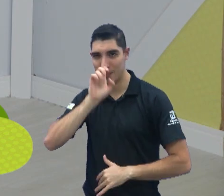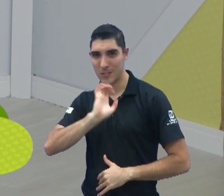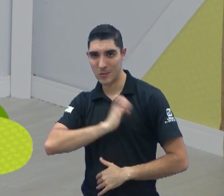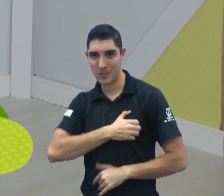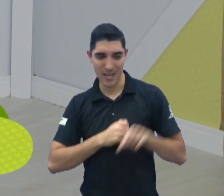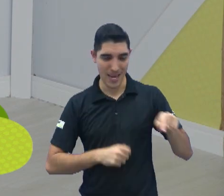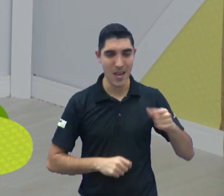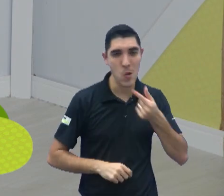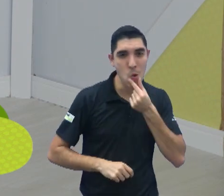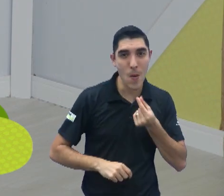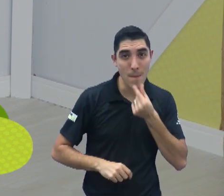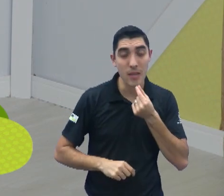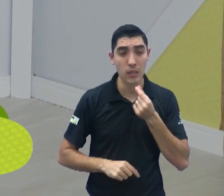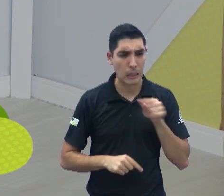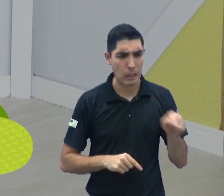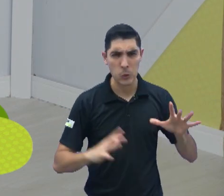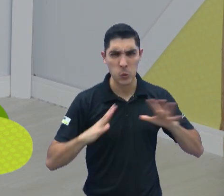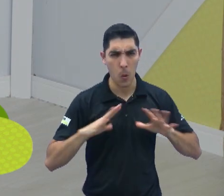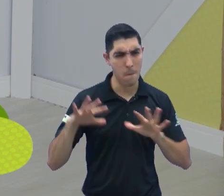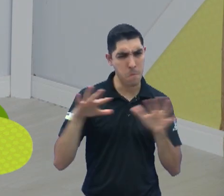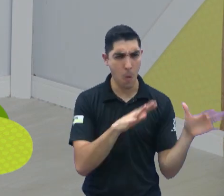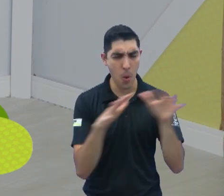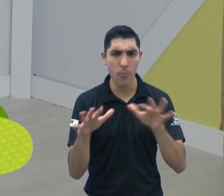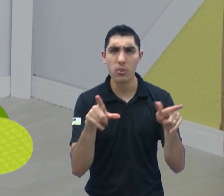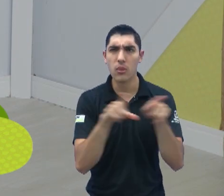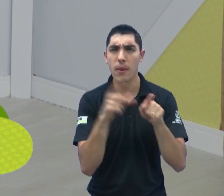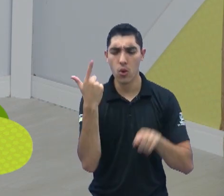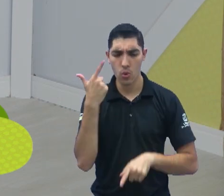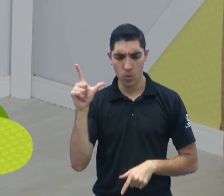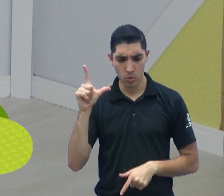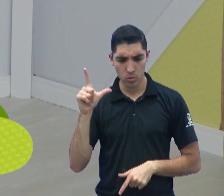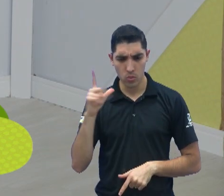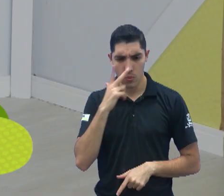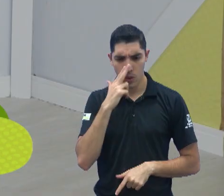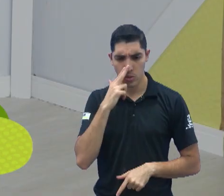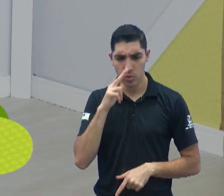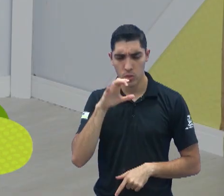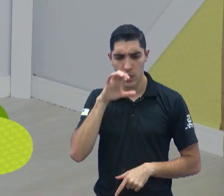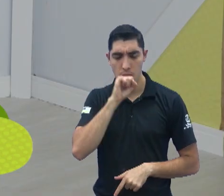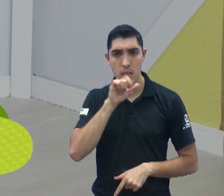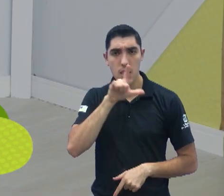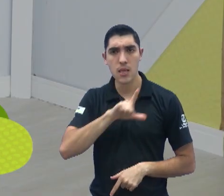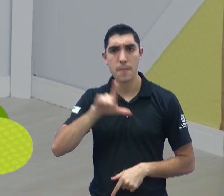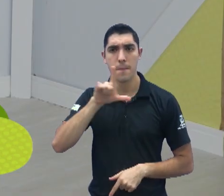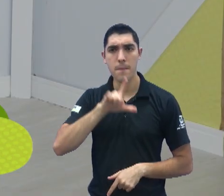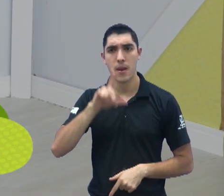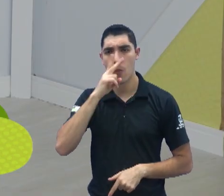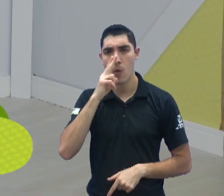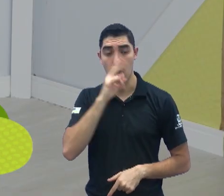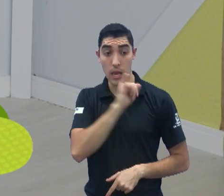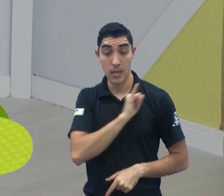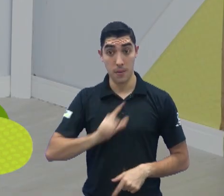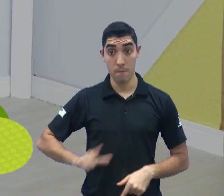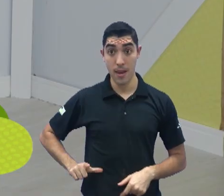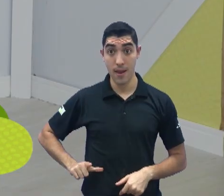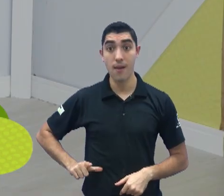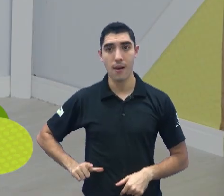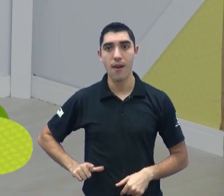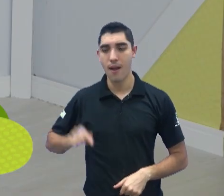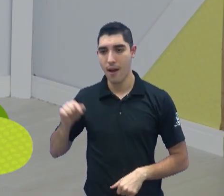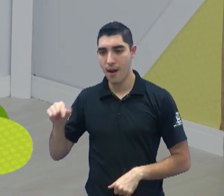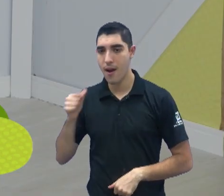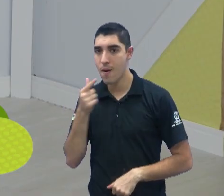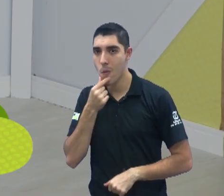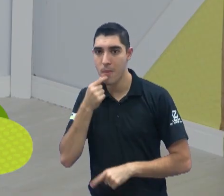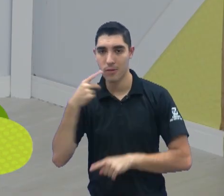também no jogo que antecedeu. Eu não me lembro contra quem foi, acho que foi contra a Inter de Limeira, que eles bateram a Inter de Limeira, ele pegou o pênalti, fez o gol decisivo lá e tudo